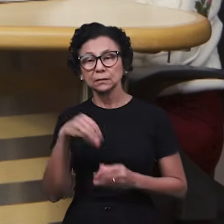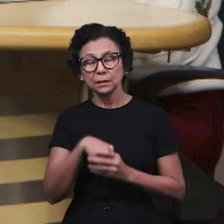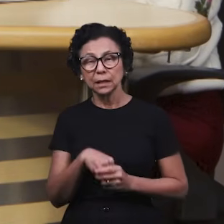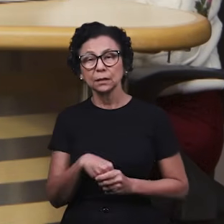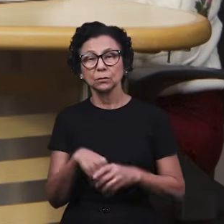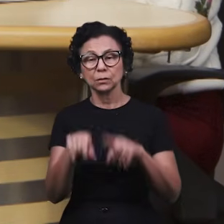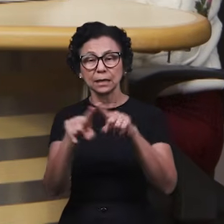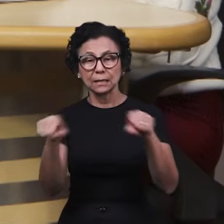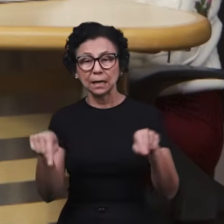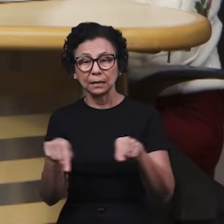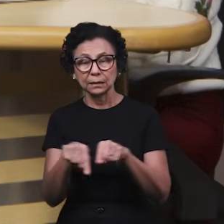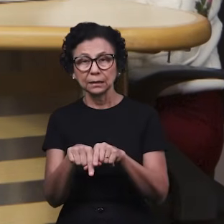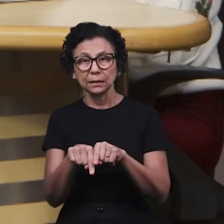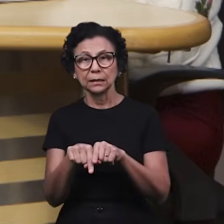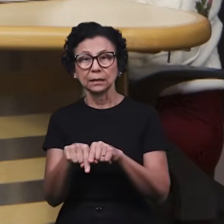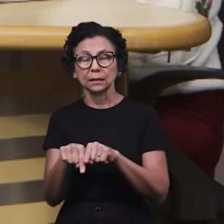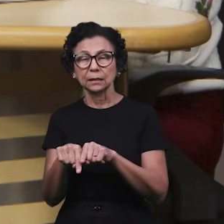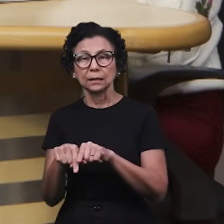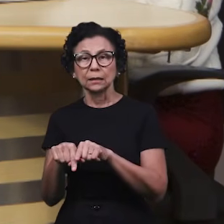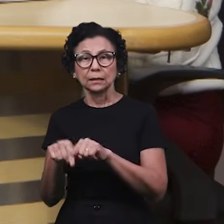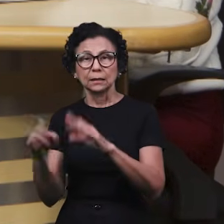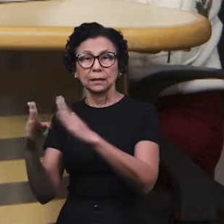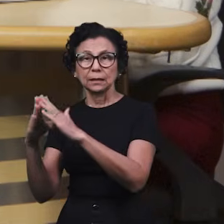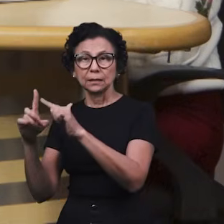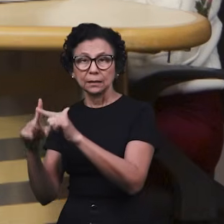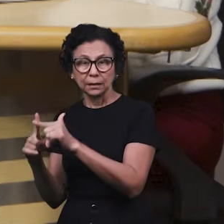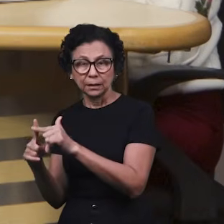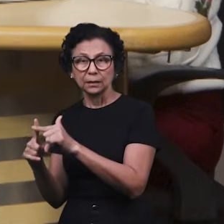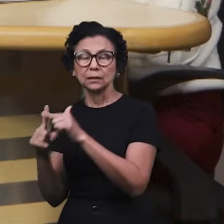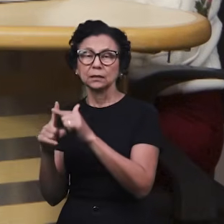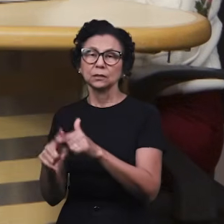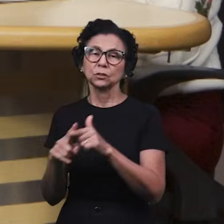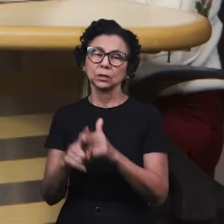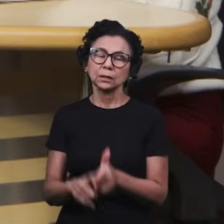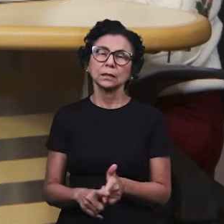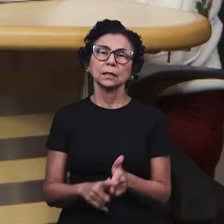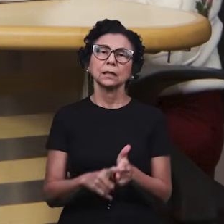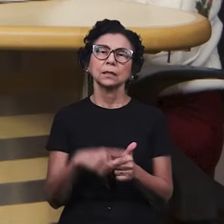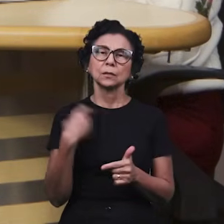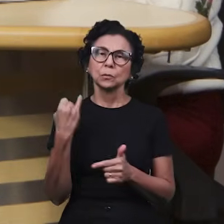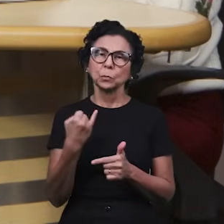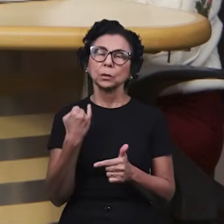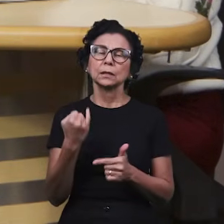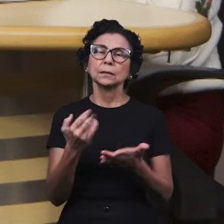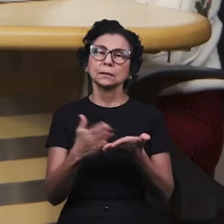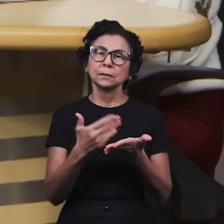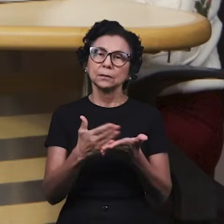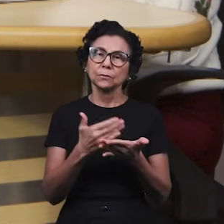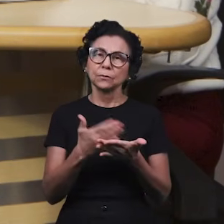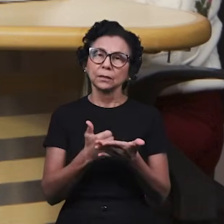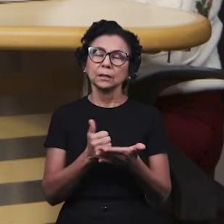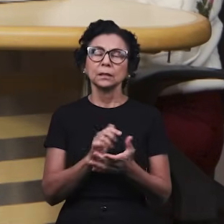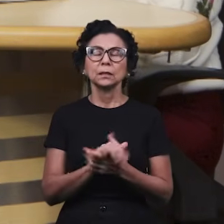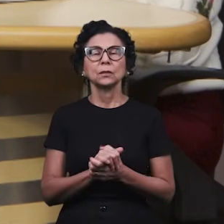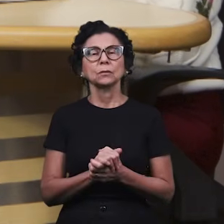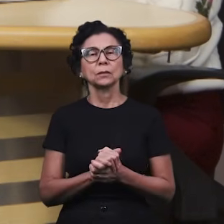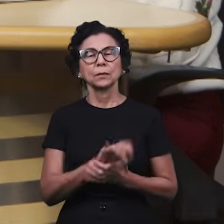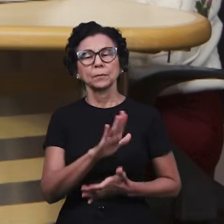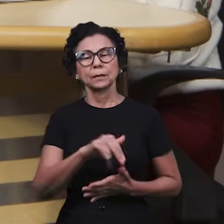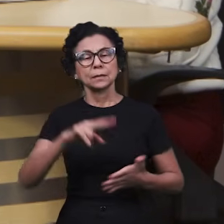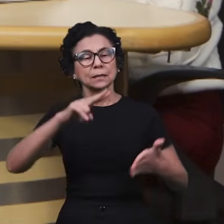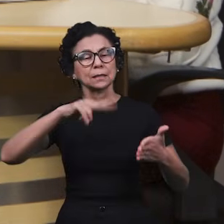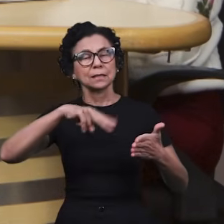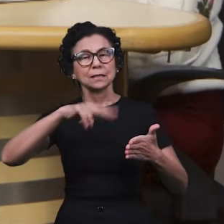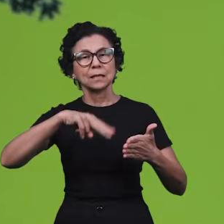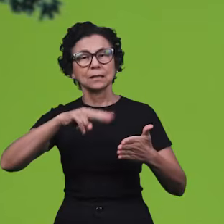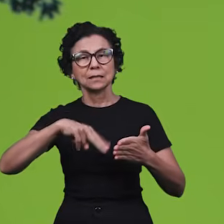sala e se aproximem desse material e desejem estar nas salas lendo umas para as outras. Para além do momento